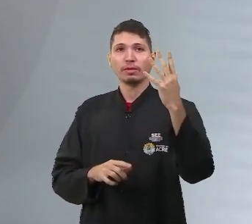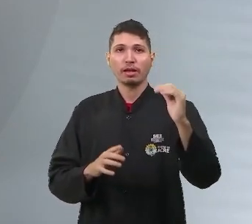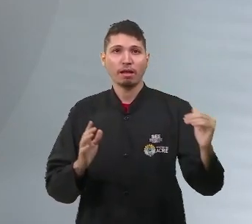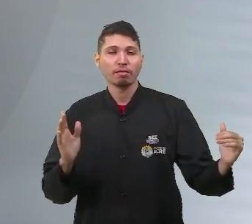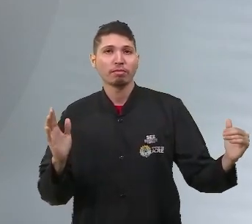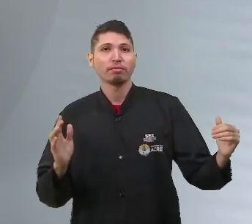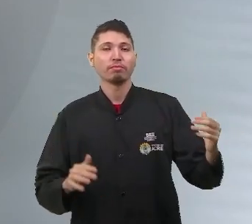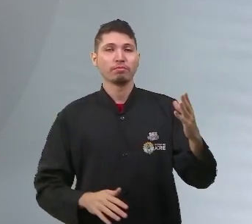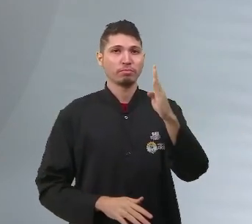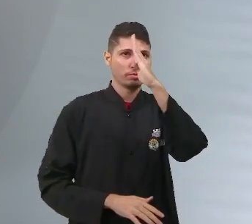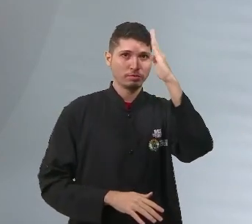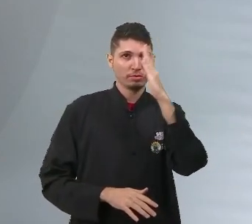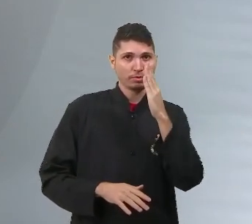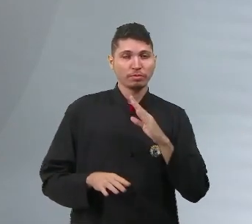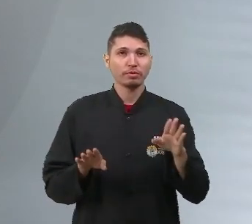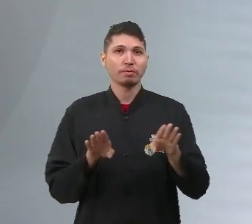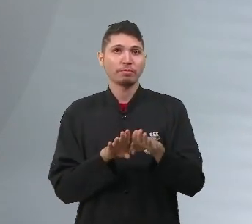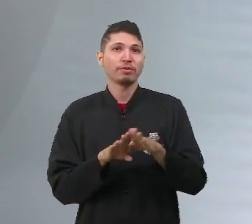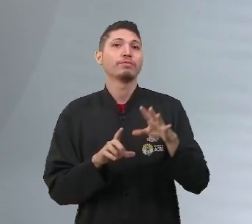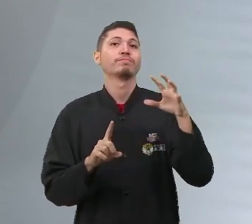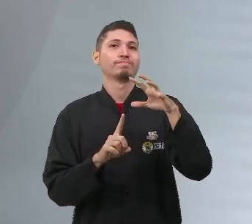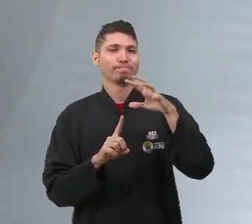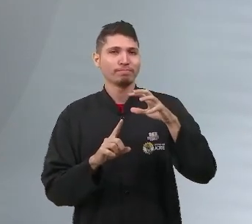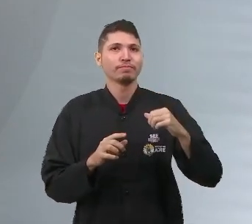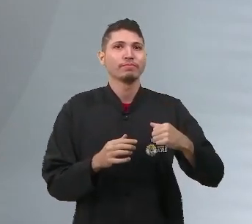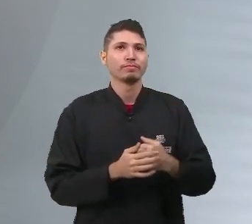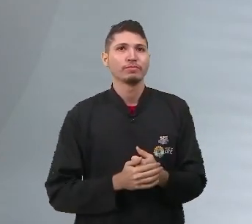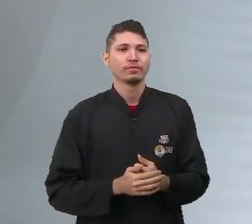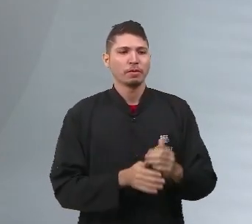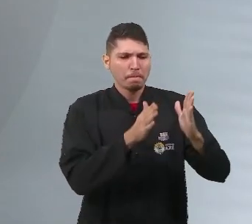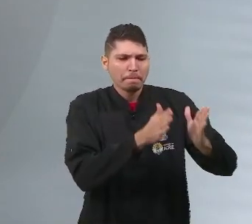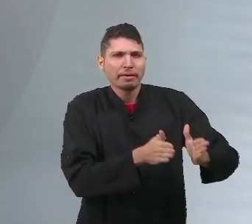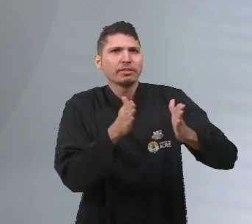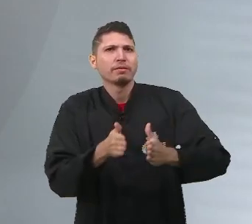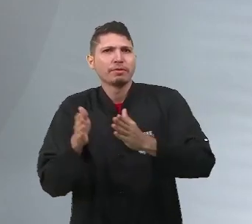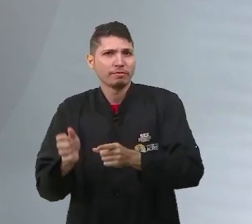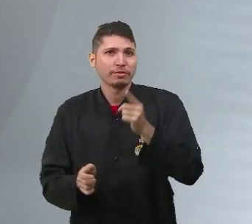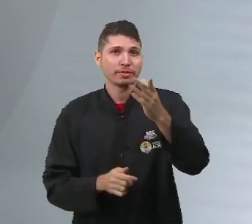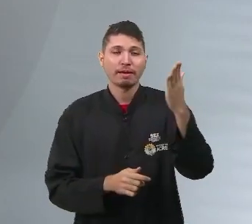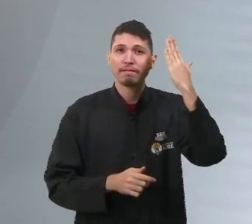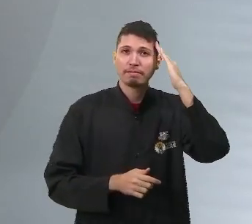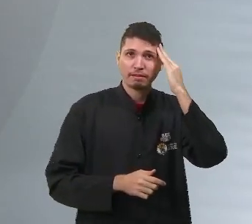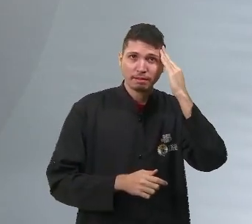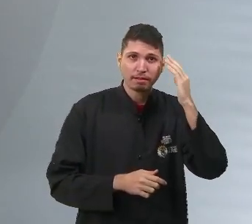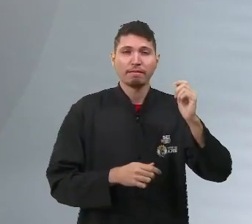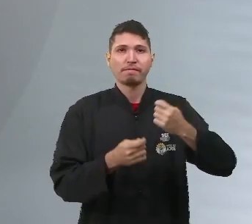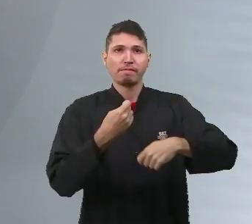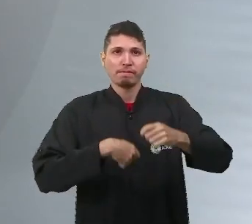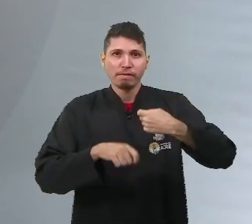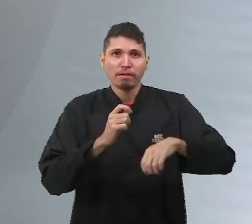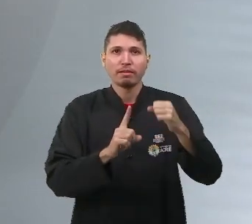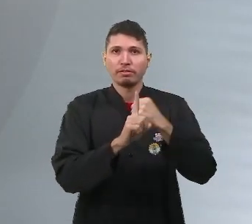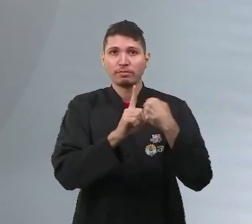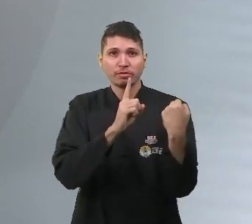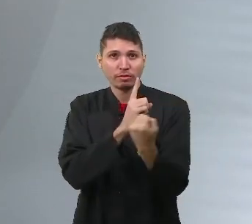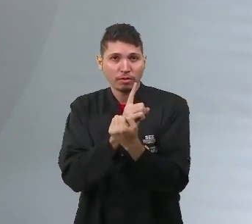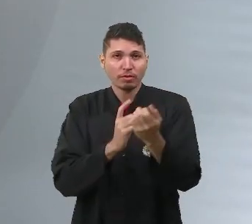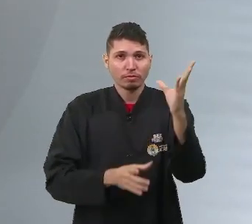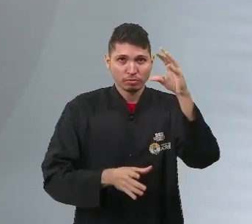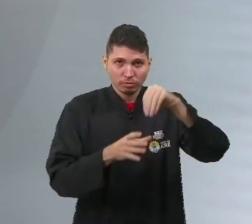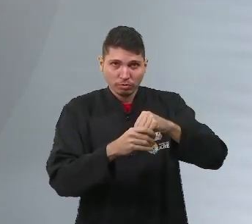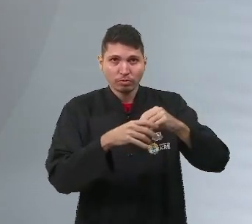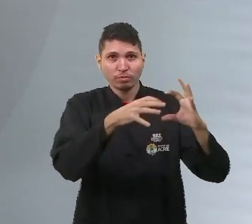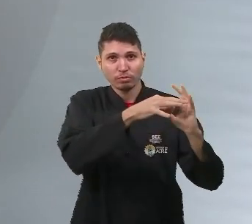aqui no Brasil. Então, vamos por parte. Para a gente entender um sistema econômico, é preciso entender a sociedade em qual está inserido, né, o